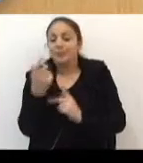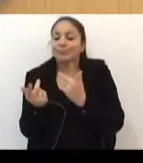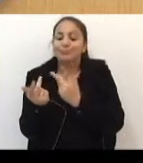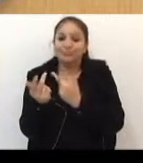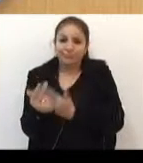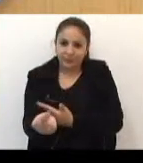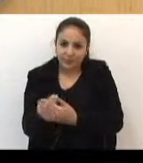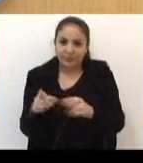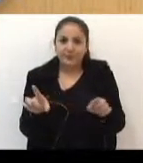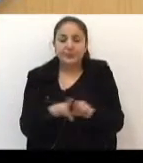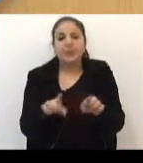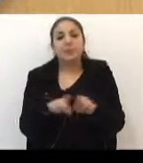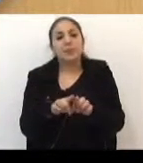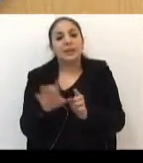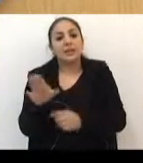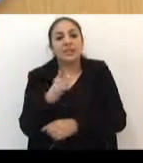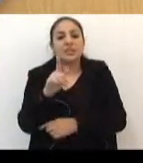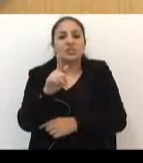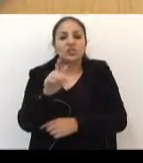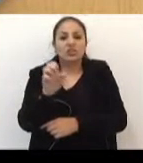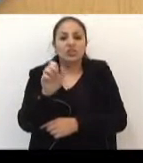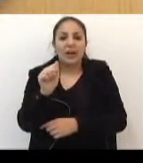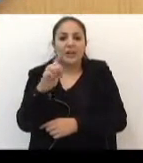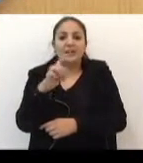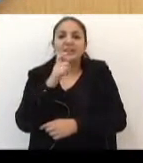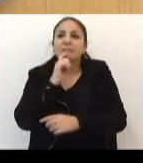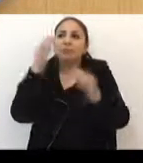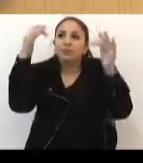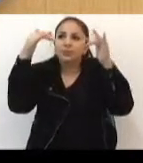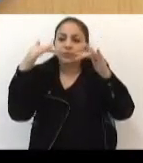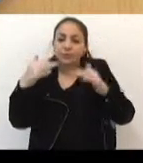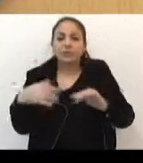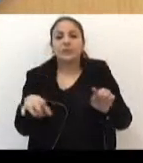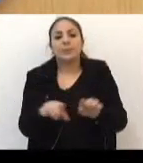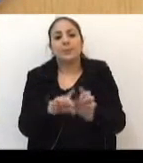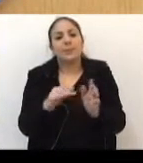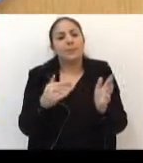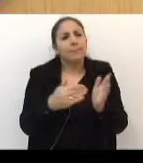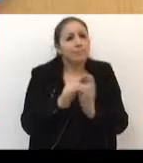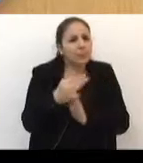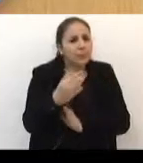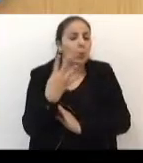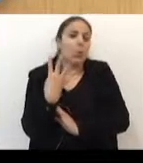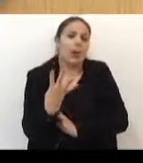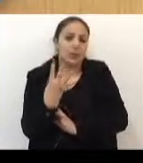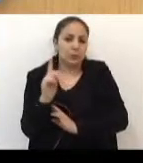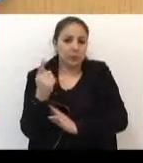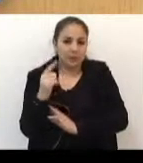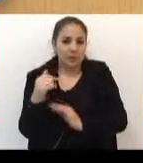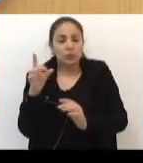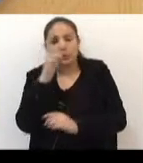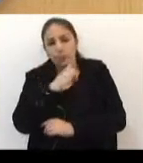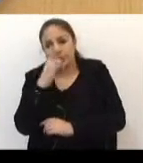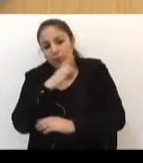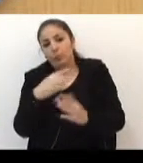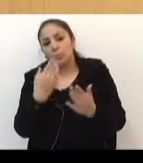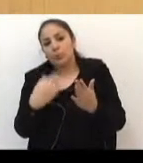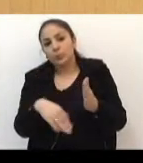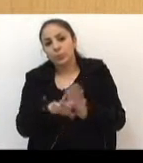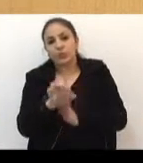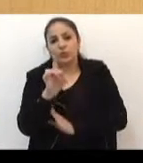a previsão de geada e mínima de 4 graus. No domingo, a máxima pode chegar aos 18